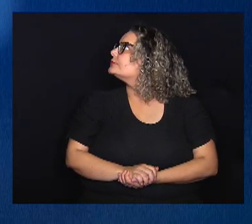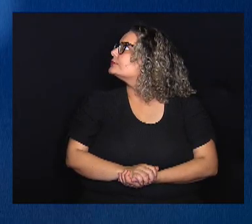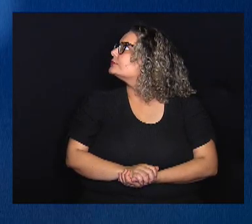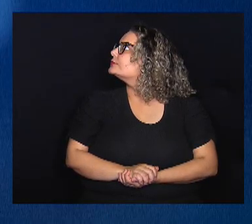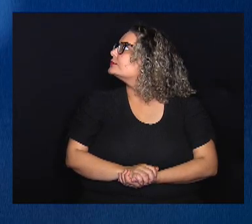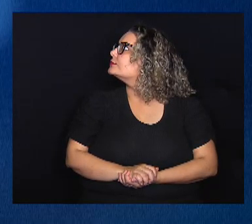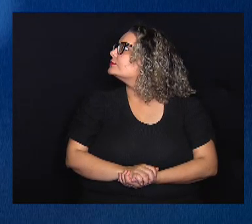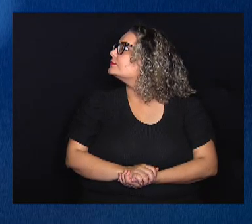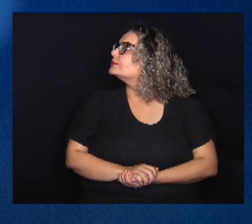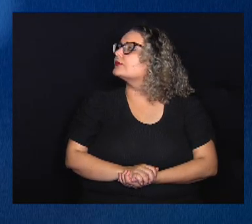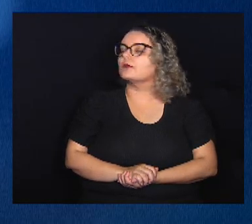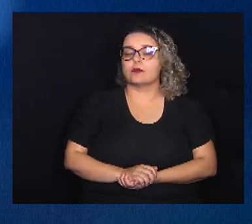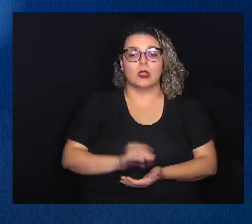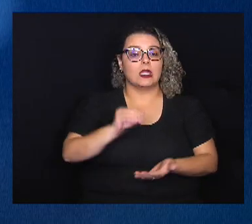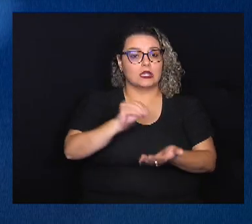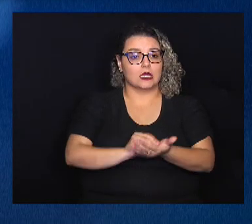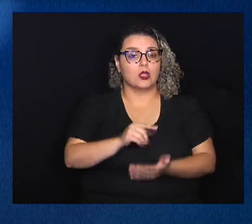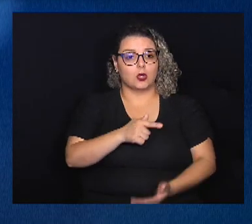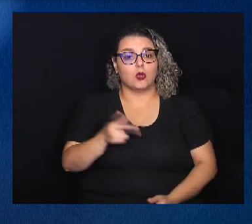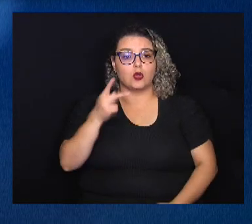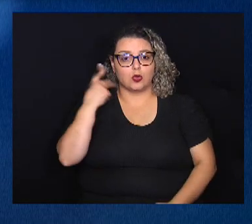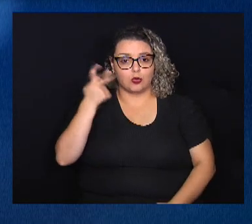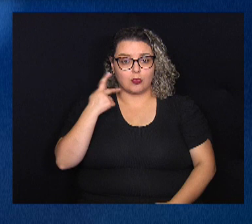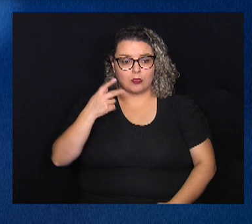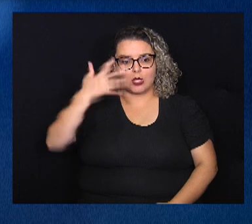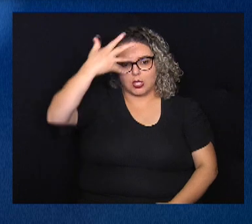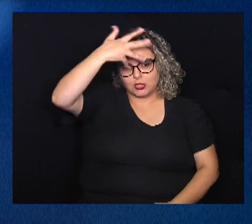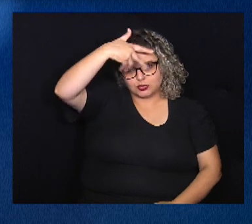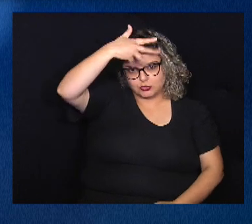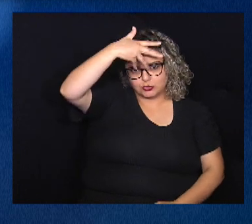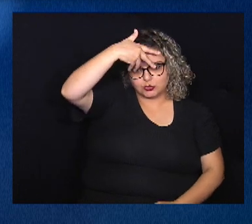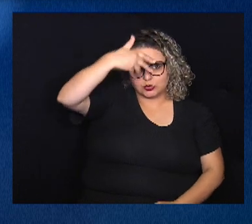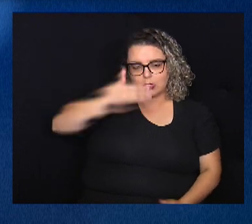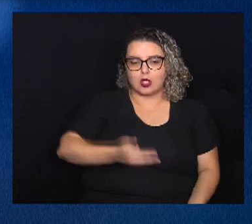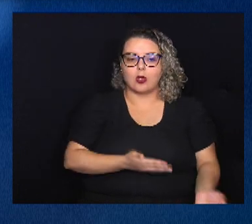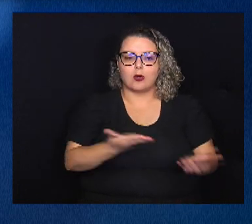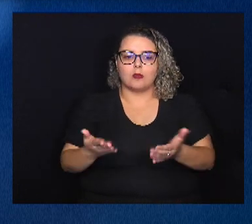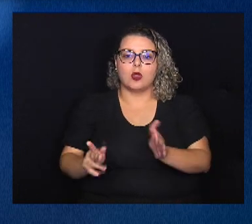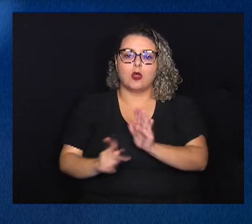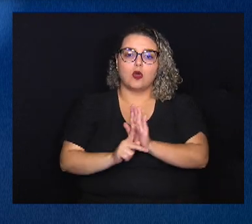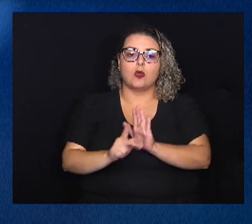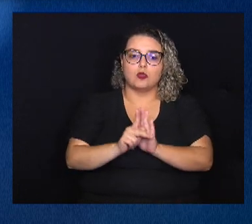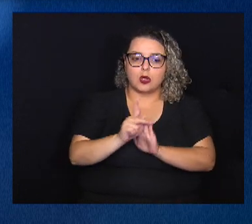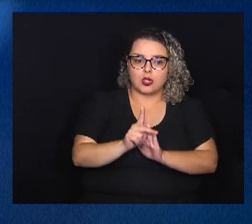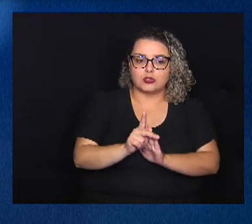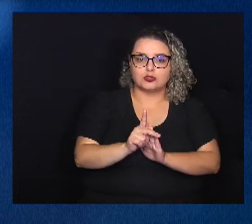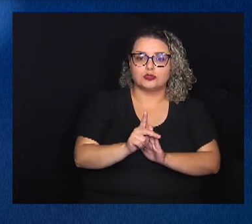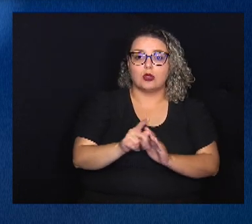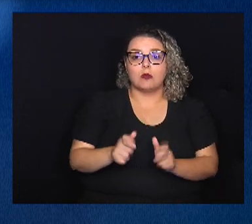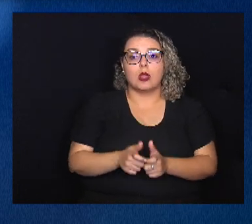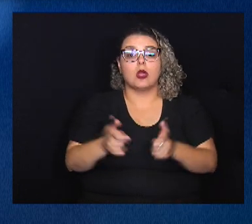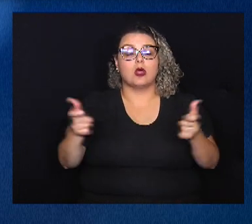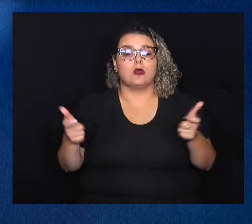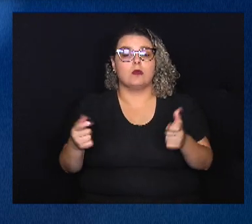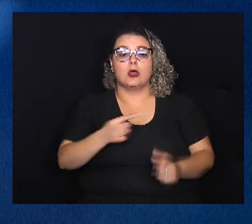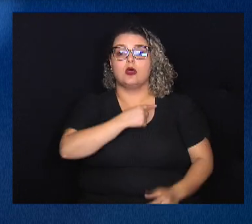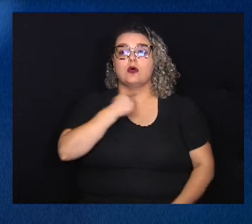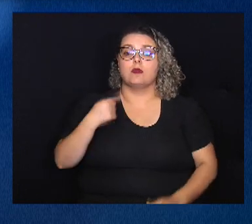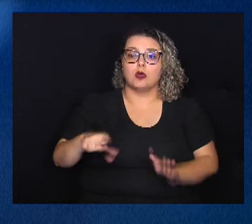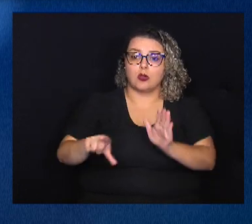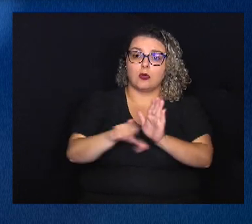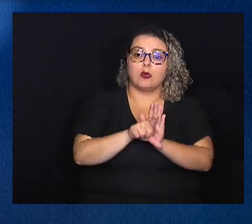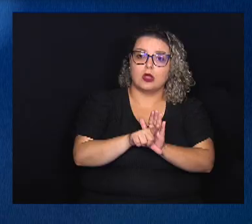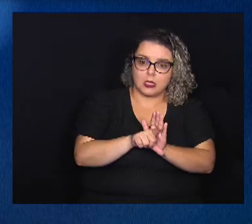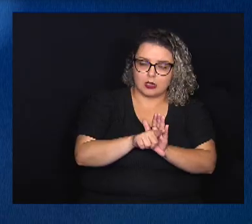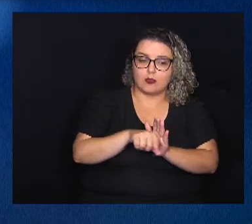na última semana o vereador Rodrigo da Farmadique apresentou um projeto para aumentar o prazo da lei do puxadinho